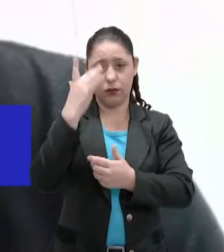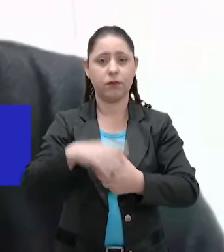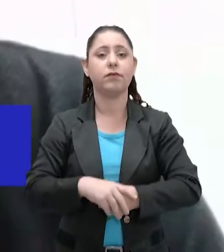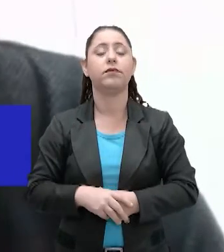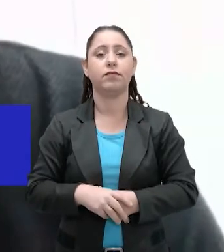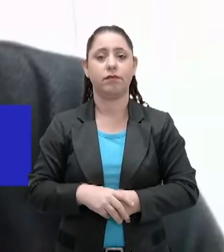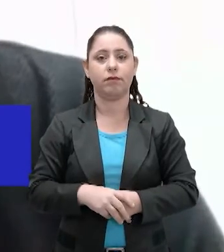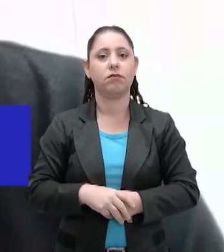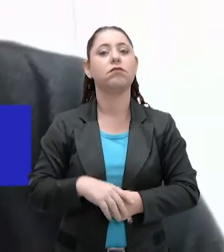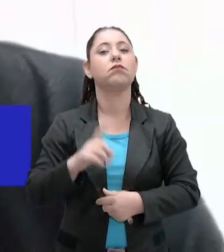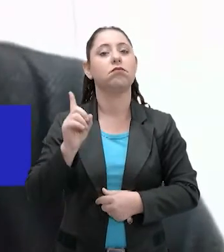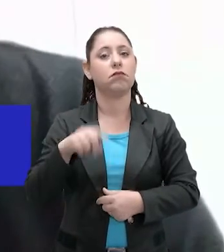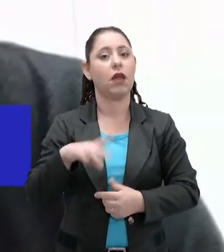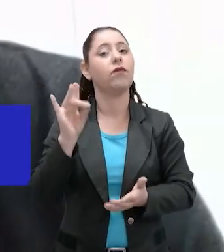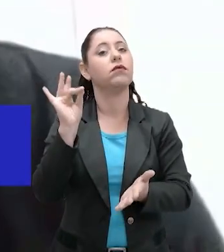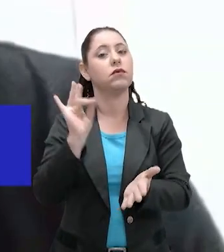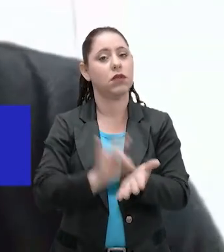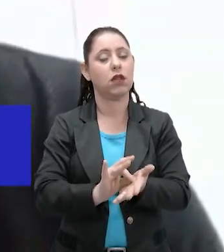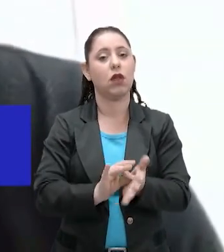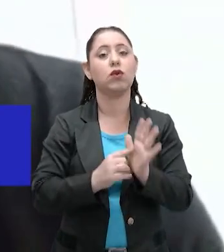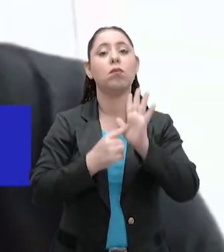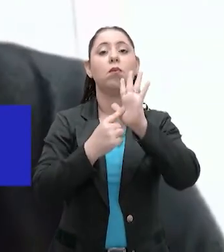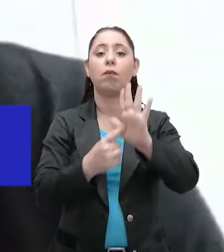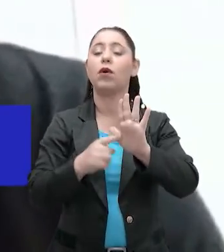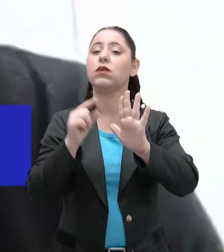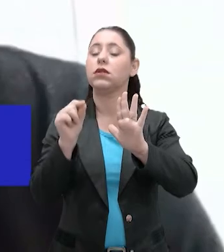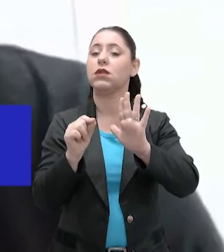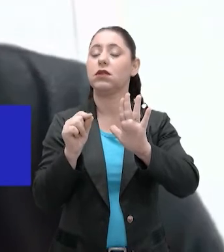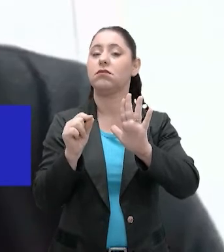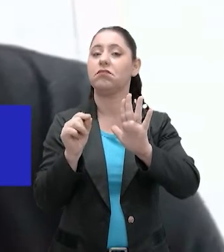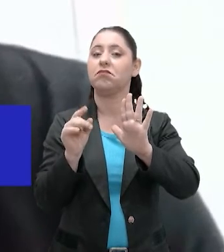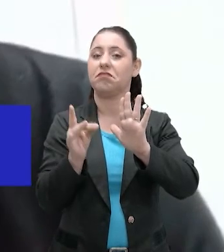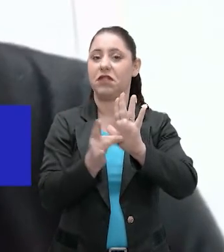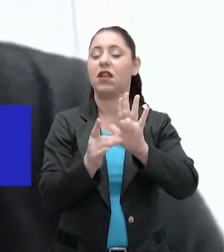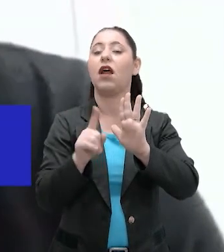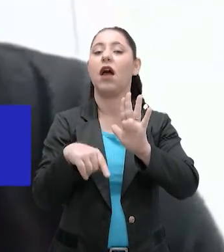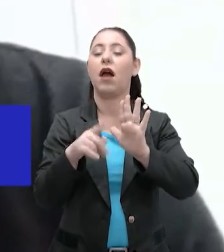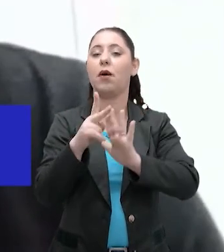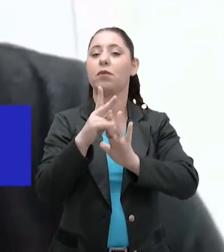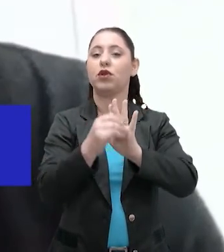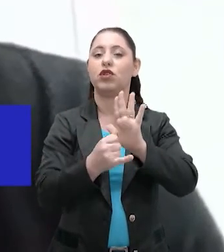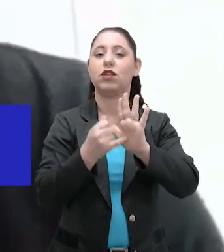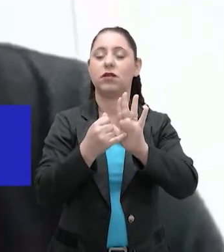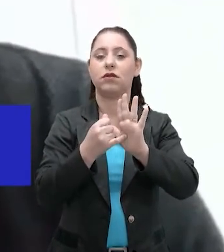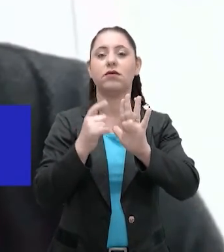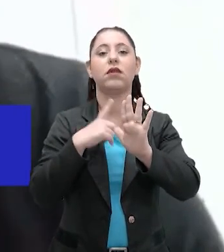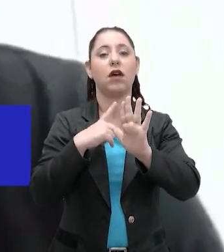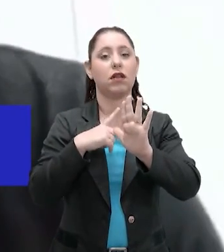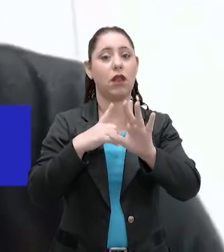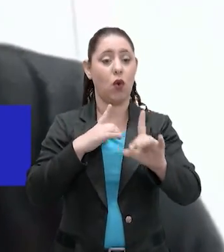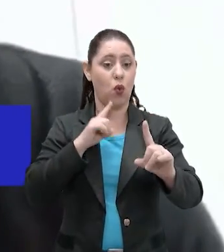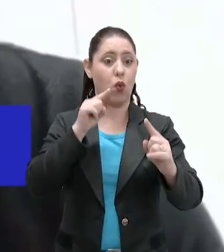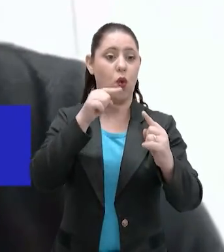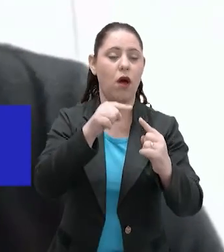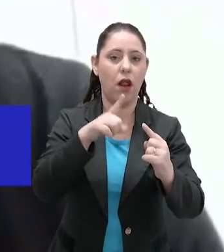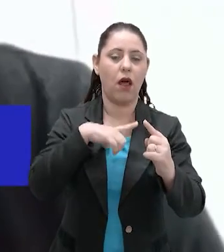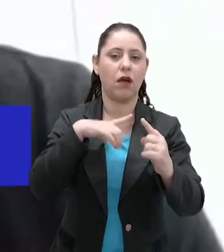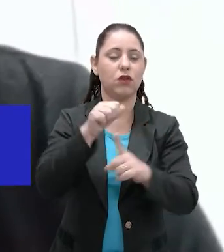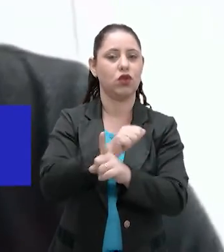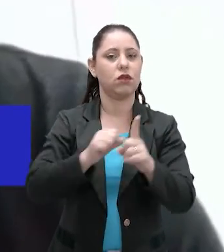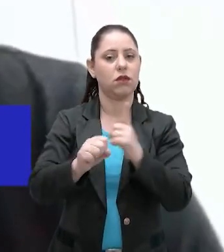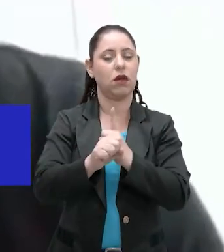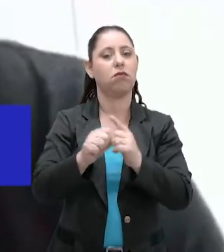né? E realmente isso demonstra de que é um programa que vai ter um